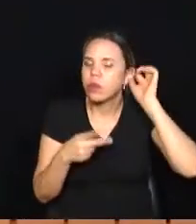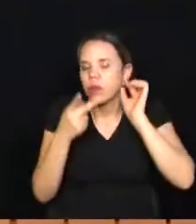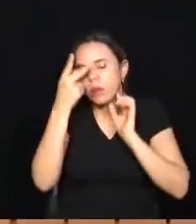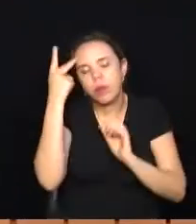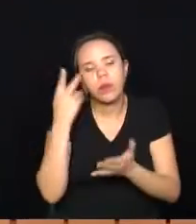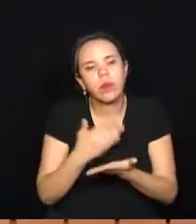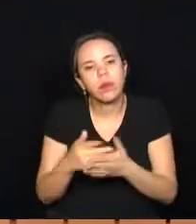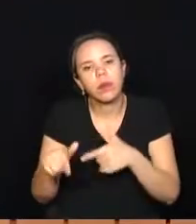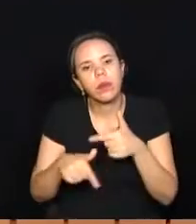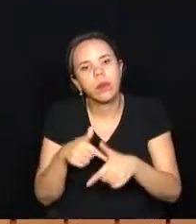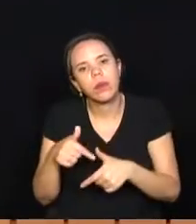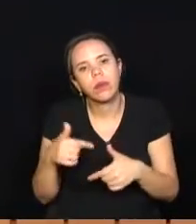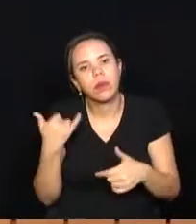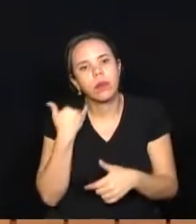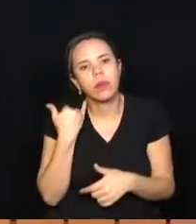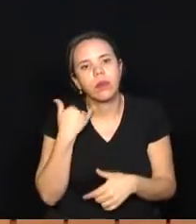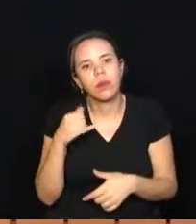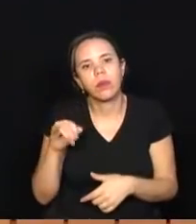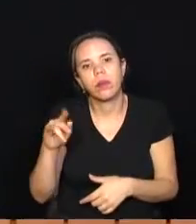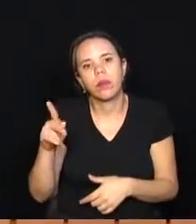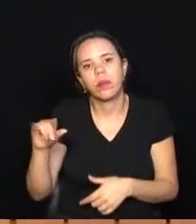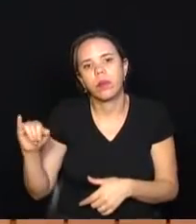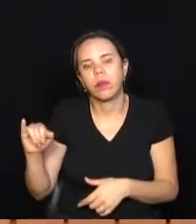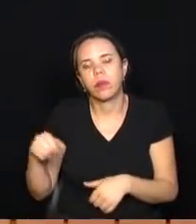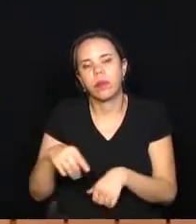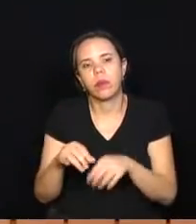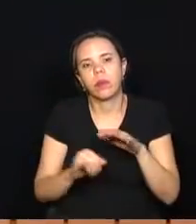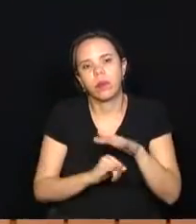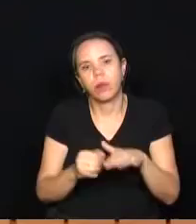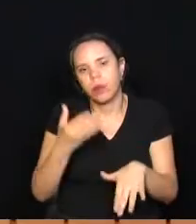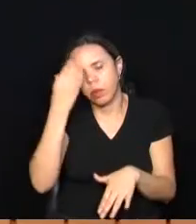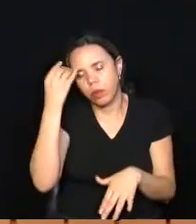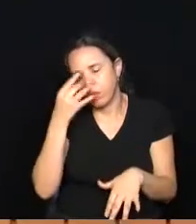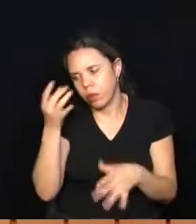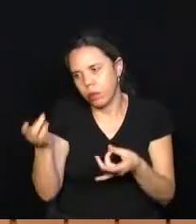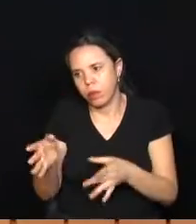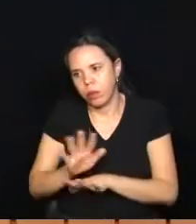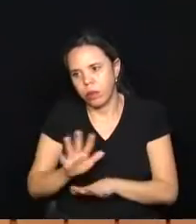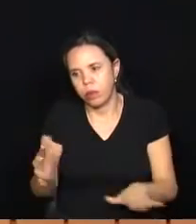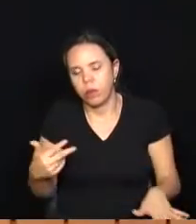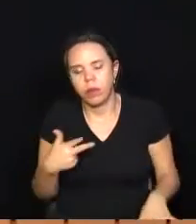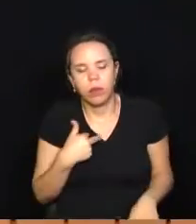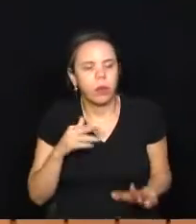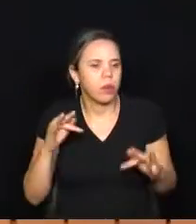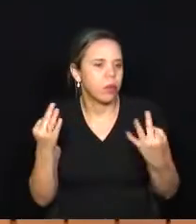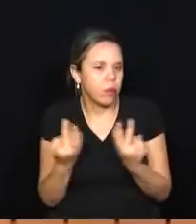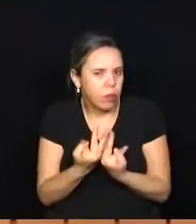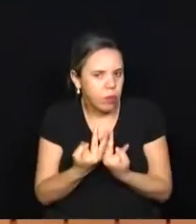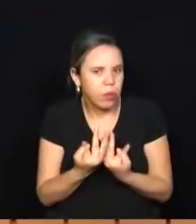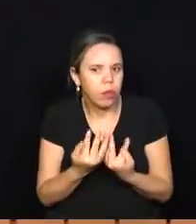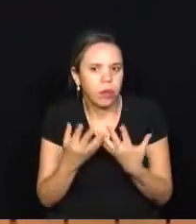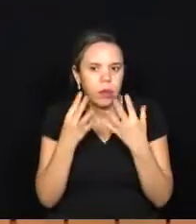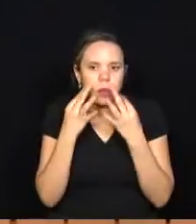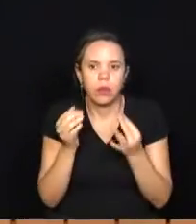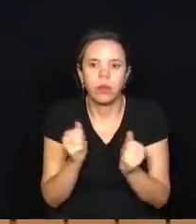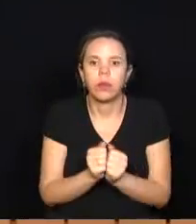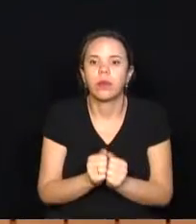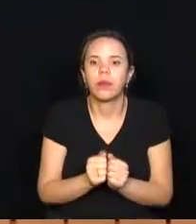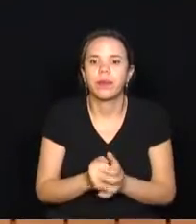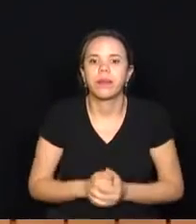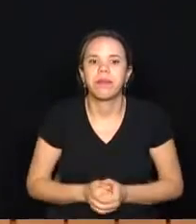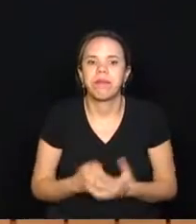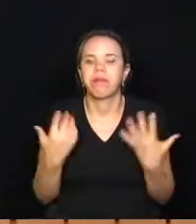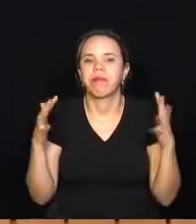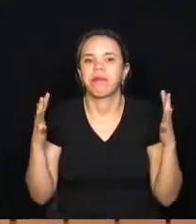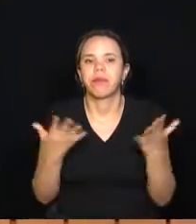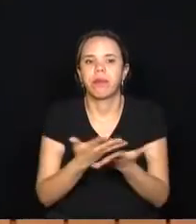dar trabalho, vai para uma ILPI. Não, e aí esquece, não pode. Então, o familiar tem que ser atento. Olha,